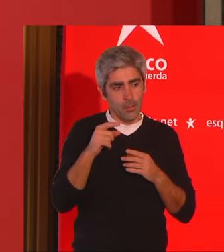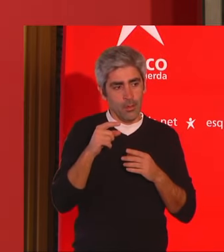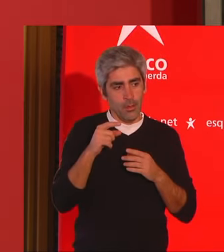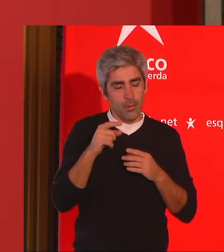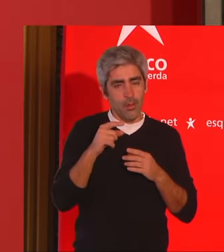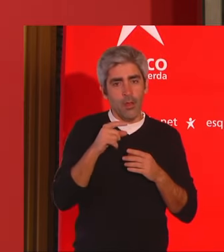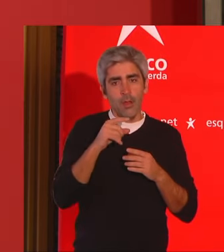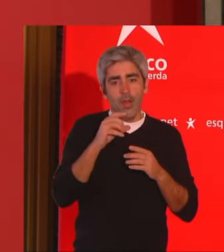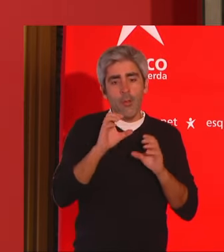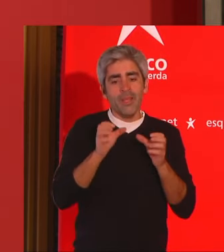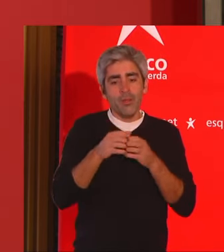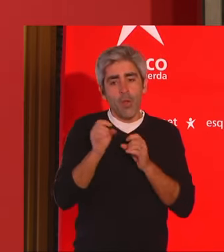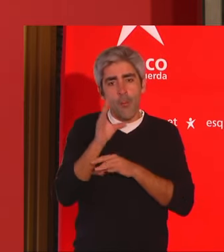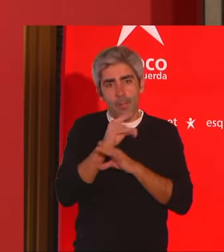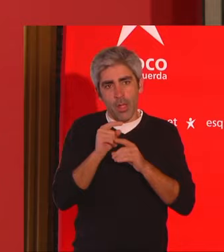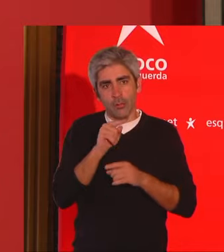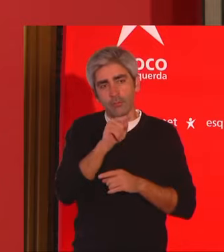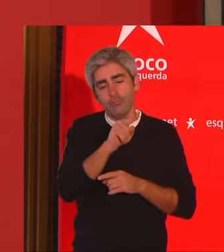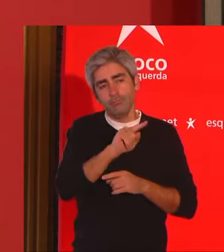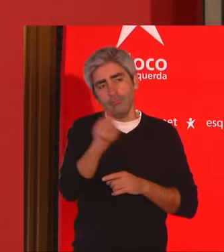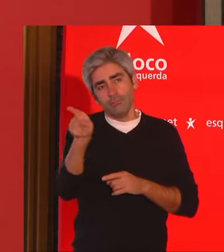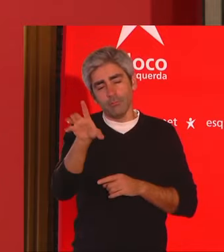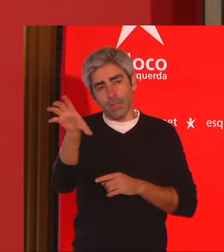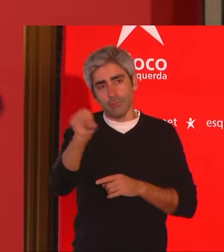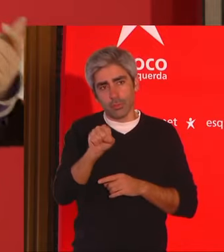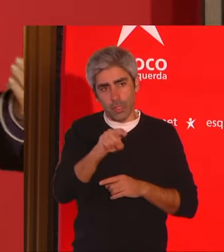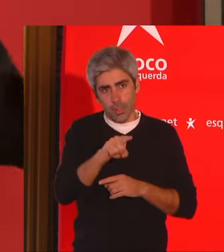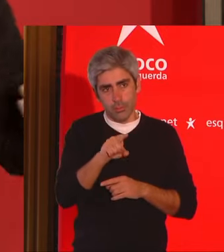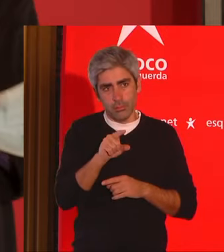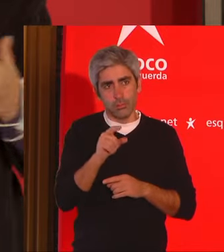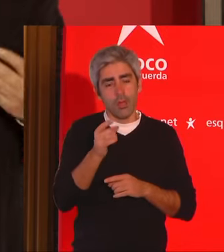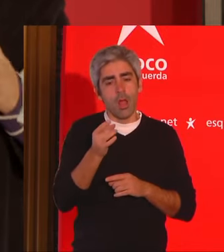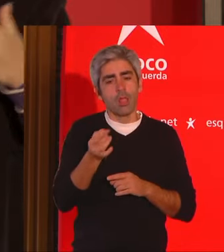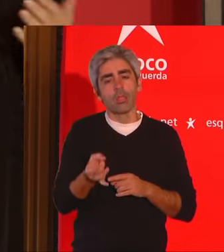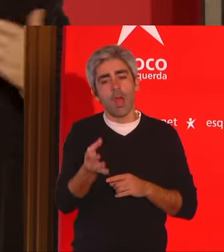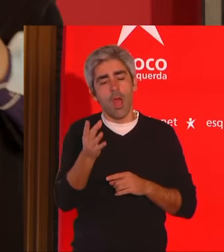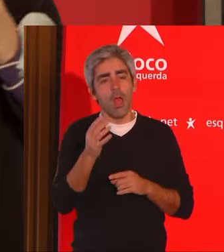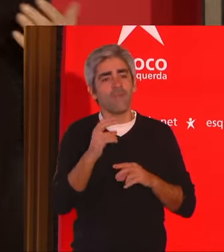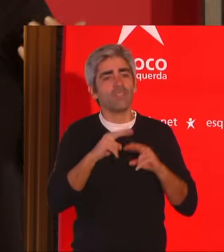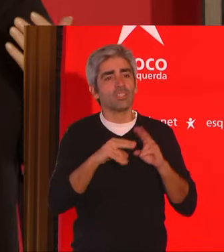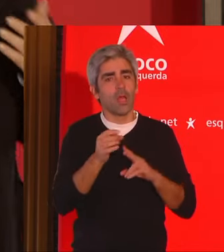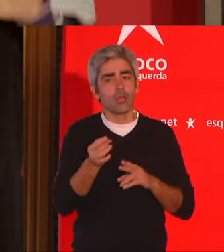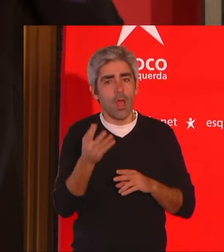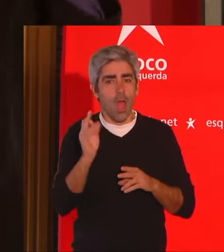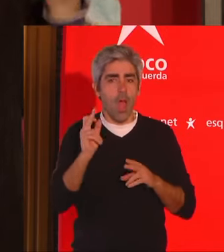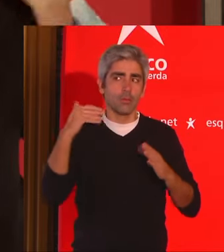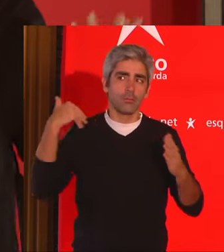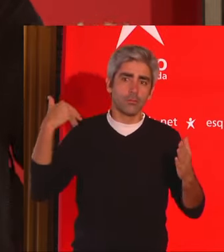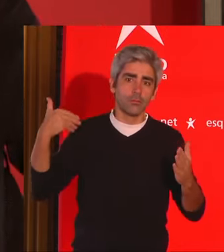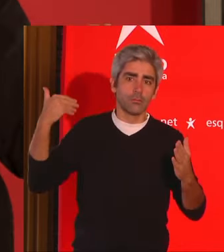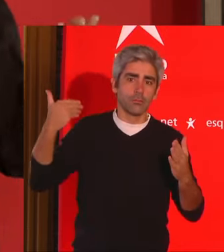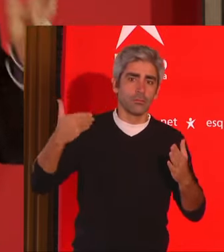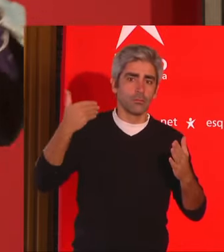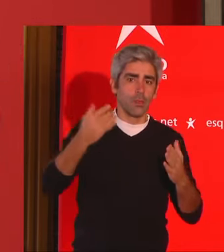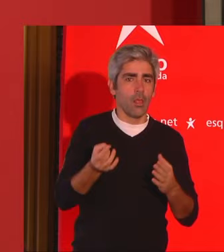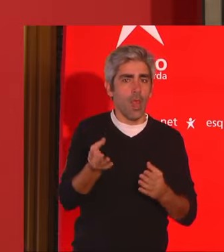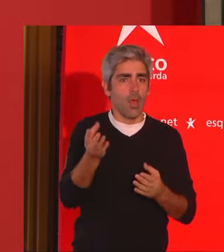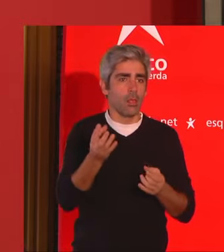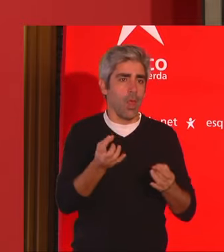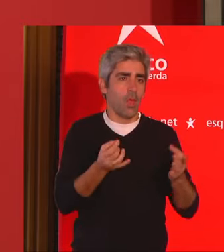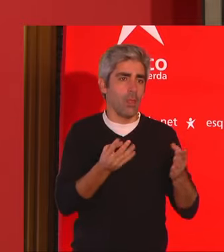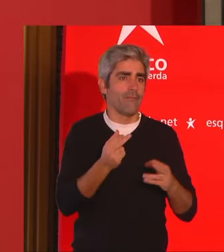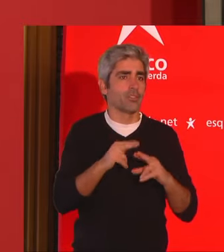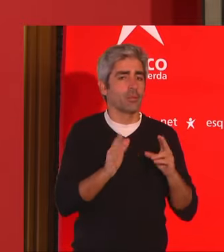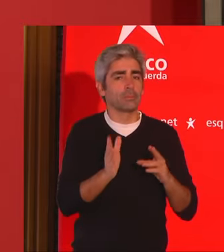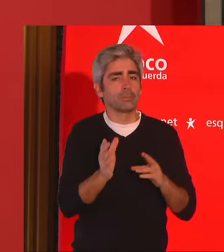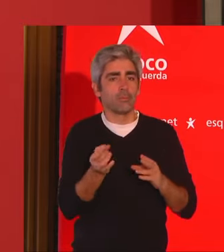instado pela Comissão Europeia a ir recuperar de borlas fiscais dadas ao longo de alguns anos, nem são todos os anos, mas alguns